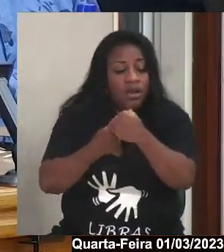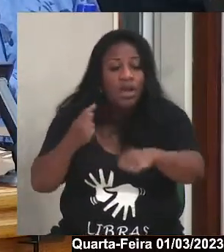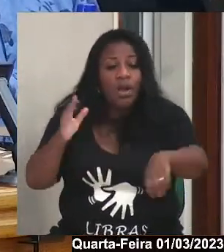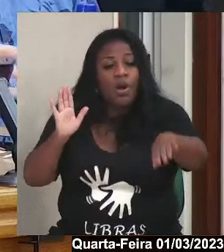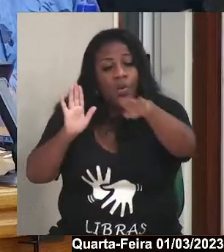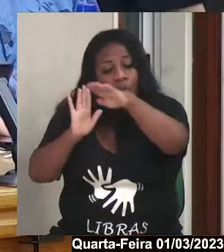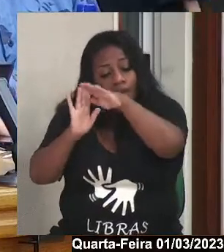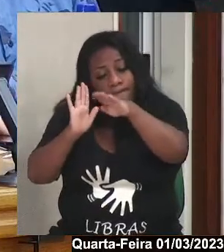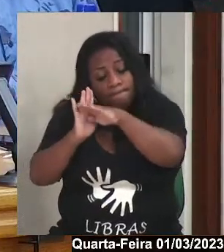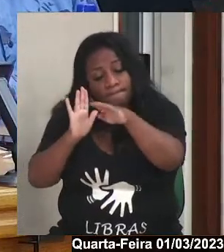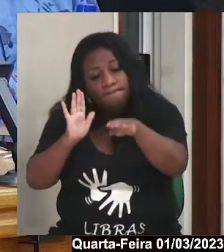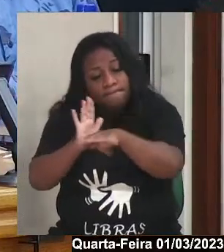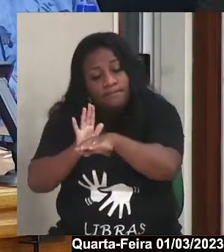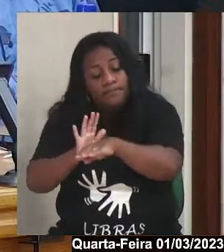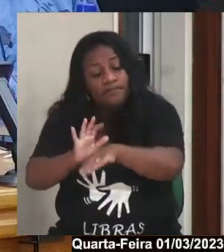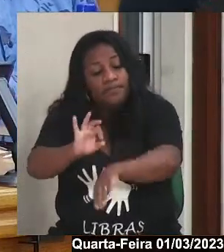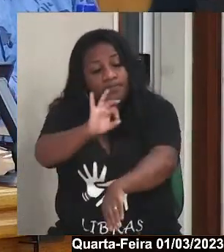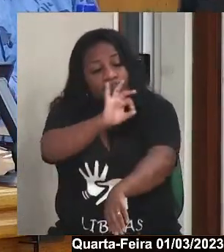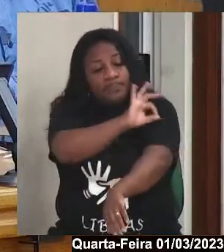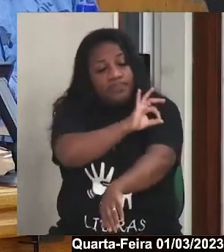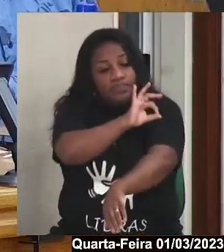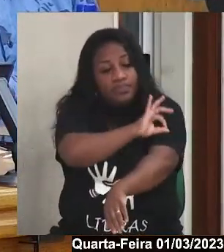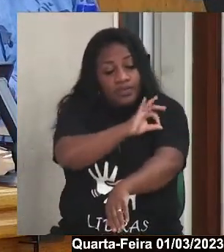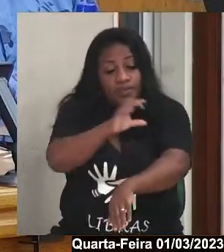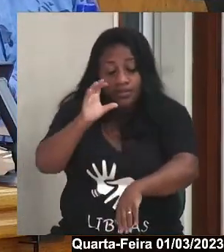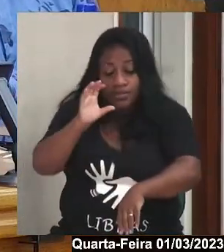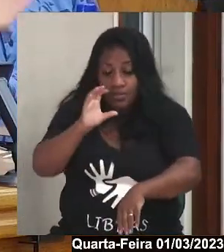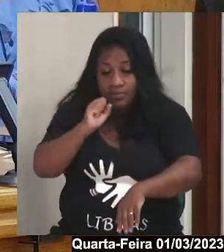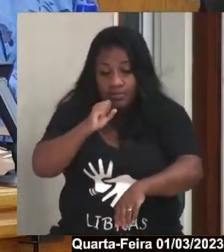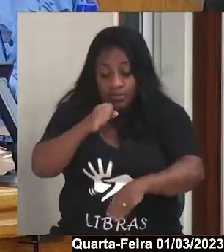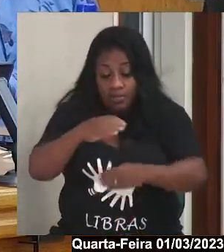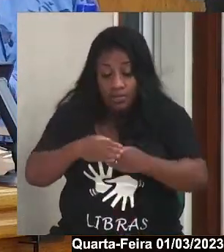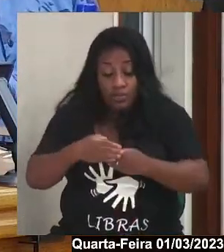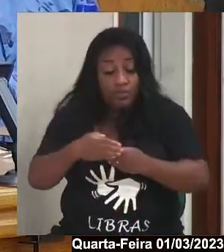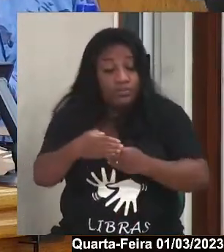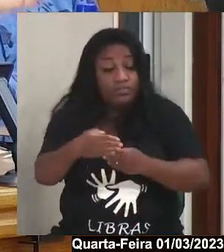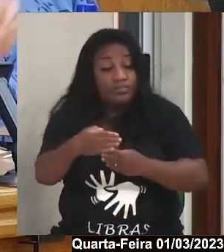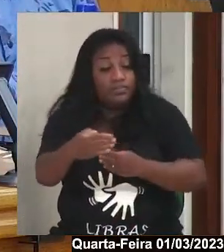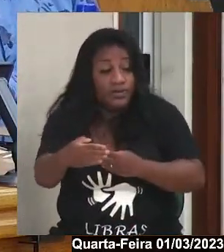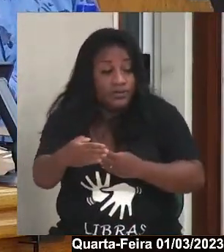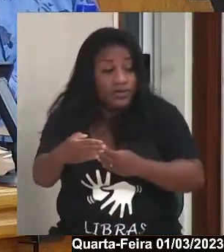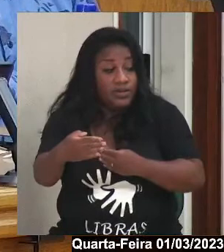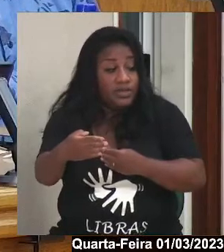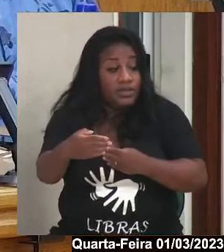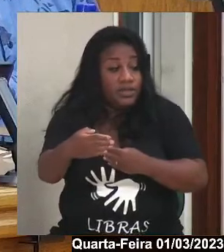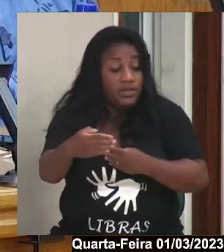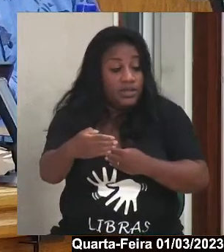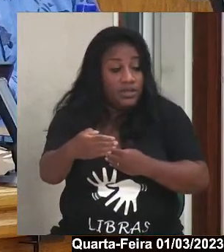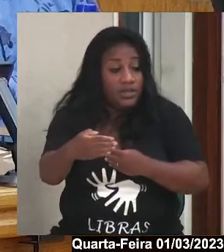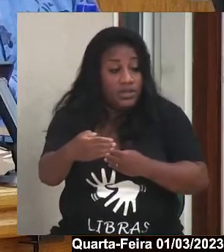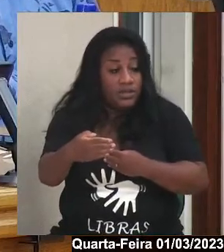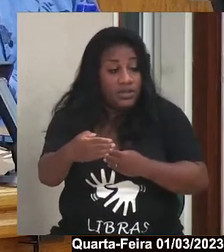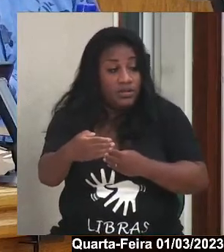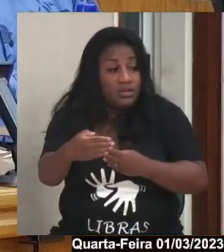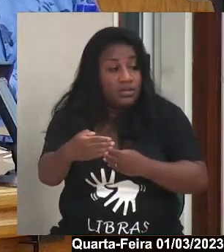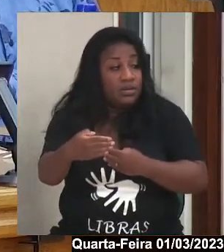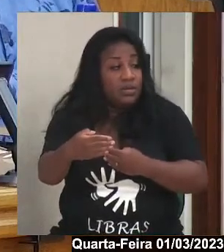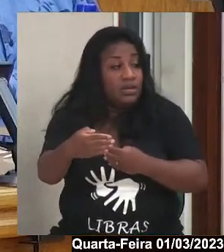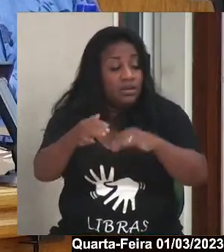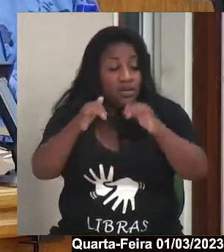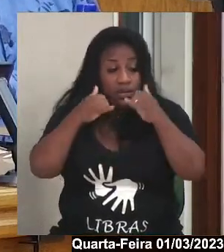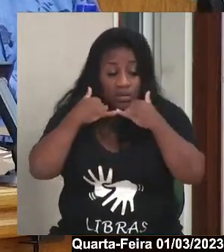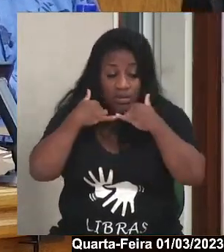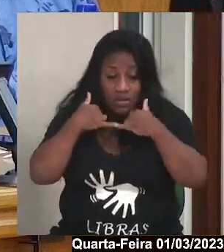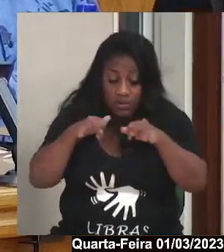um projeto aí, agora, a partir de sábado próximo, foi falado por outros vereadores aqui, e eu queria reforçar